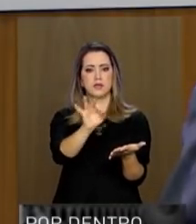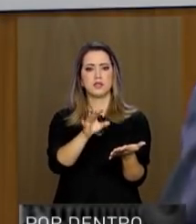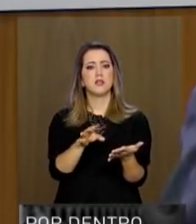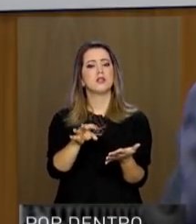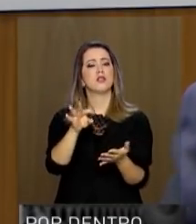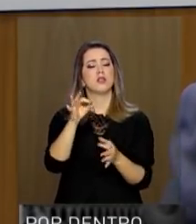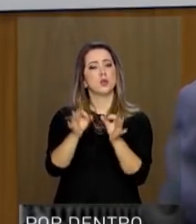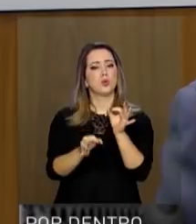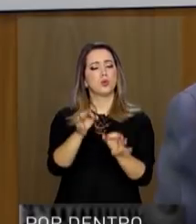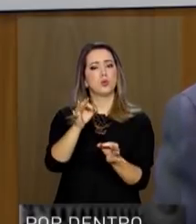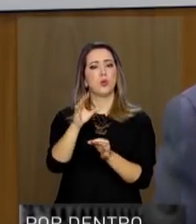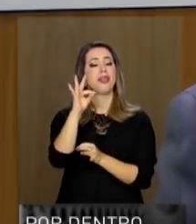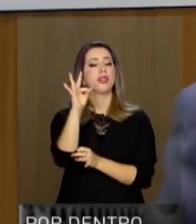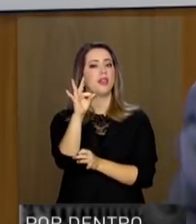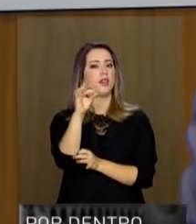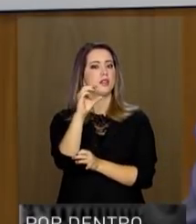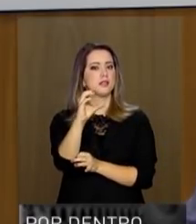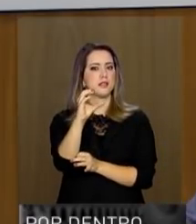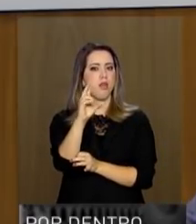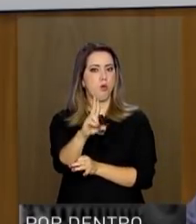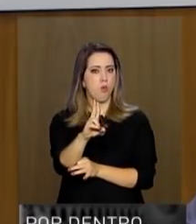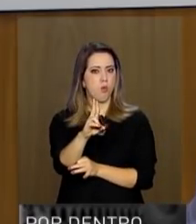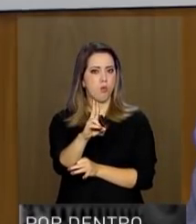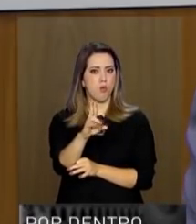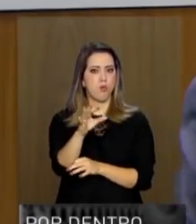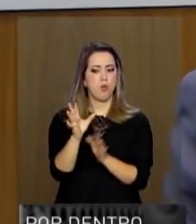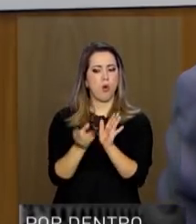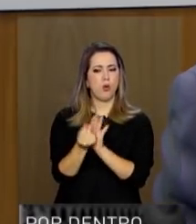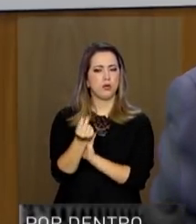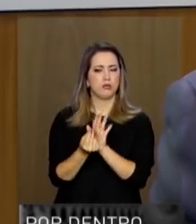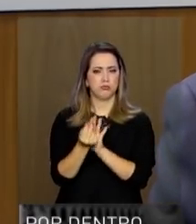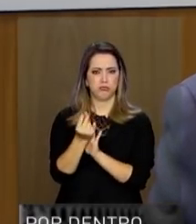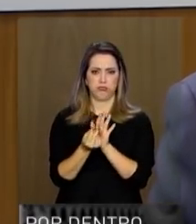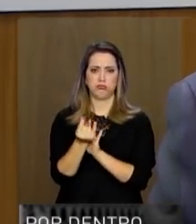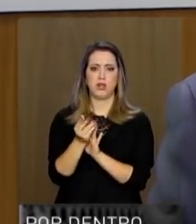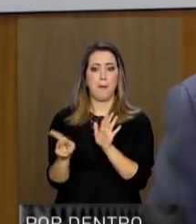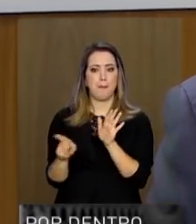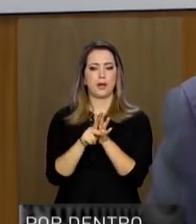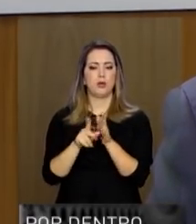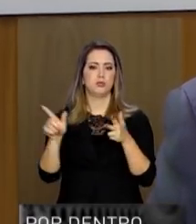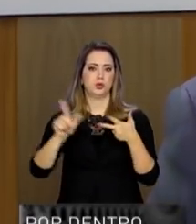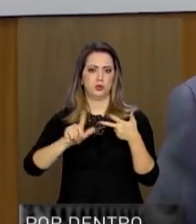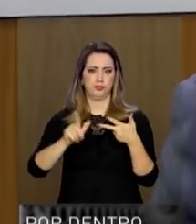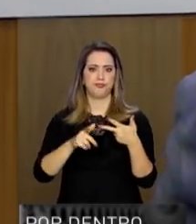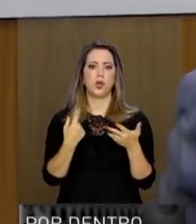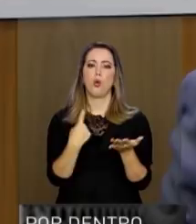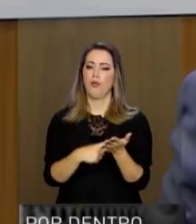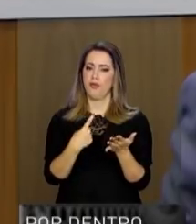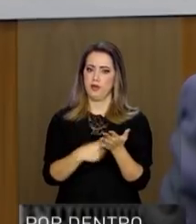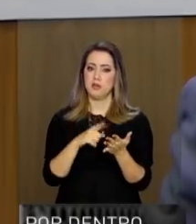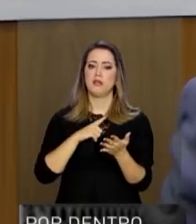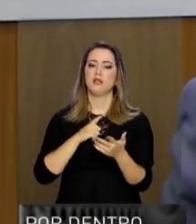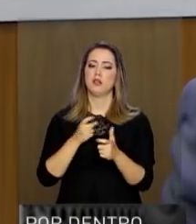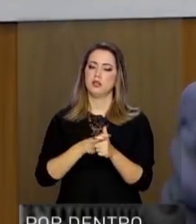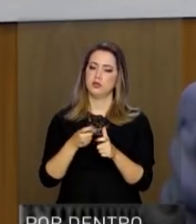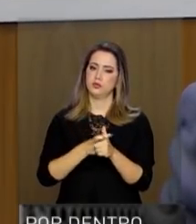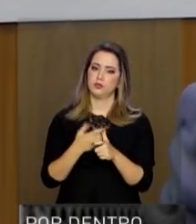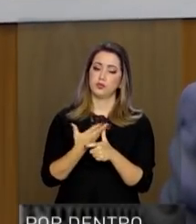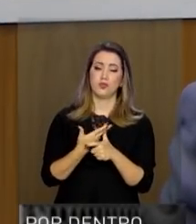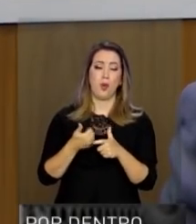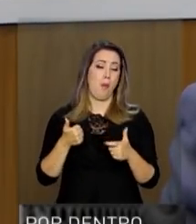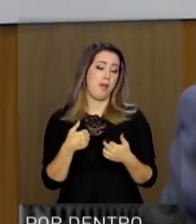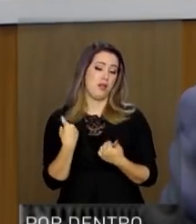de Contas da União, que é um órgão do Legislativo, e confirma a existência desses déficits. Então, a melhor atitude